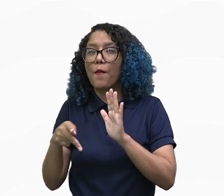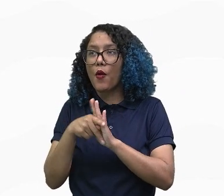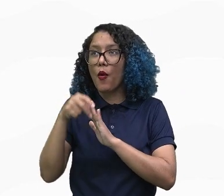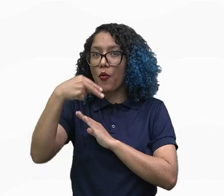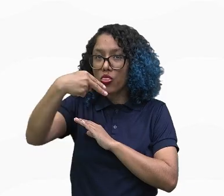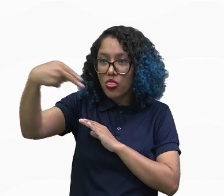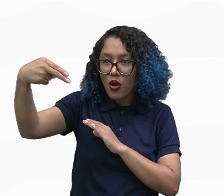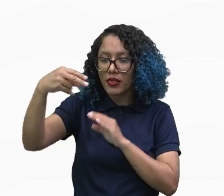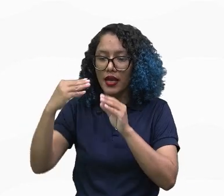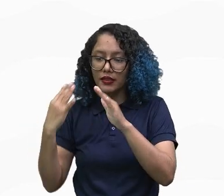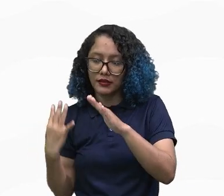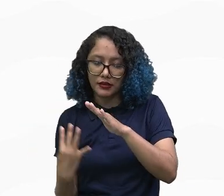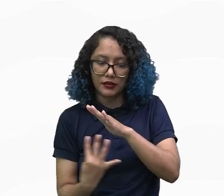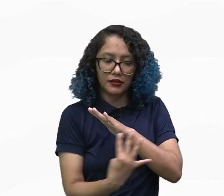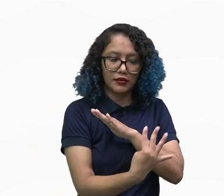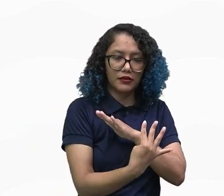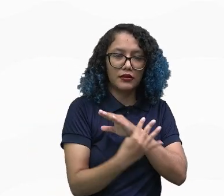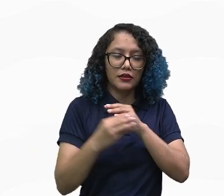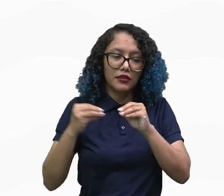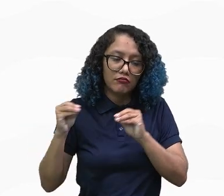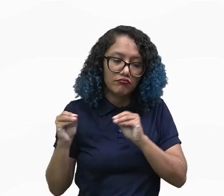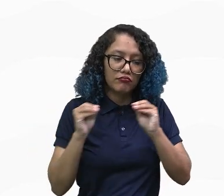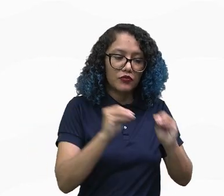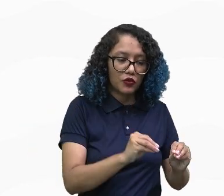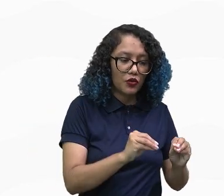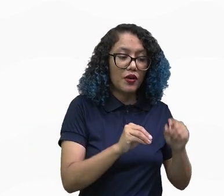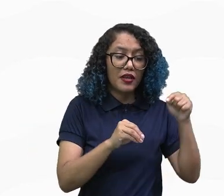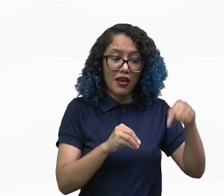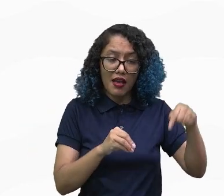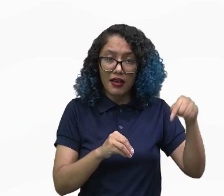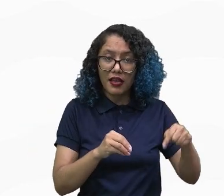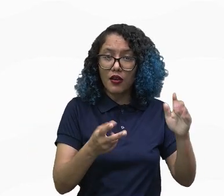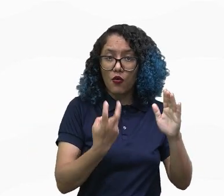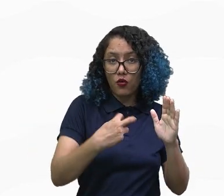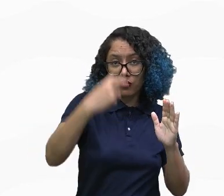Nós incorporamos na nossa cultura amazônica,